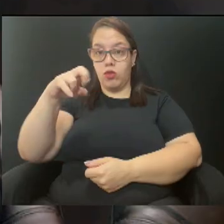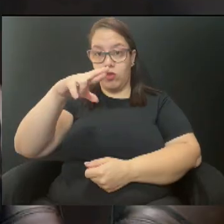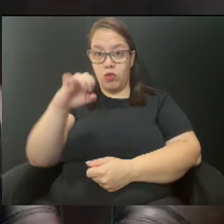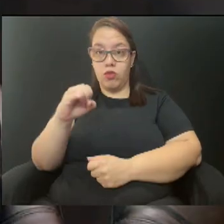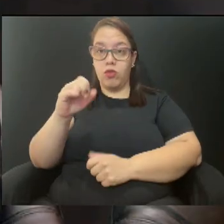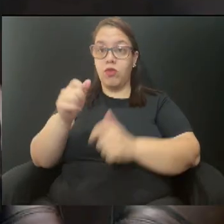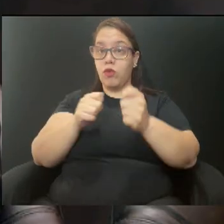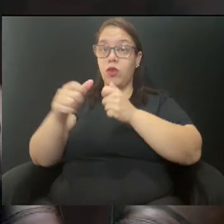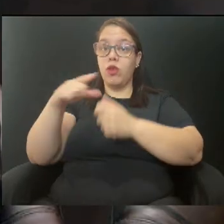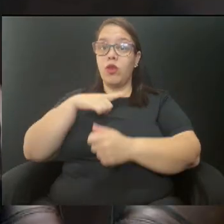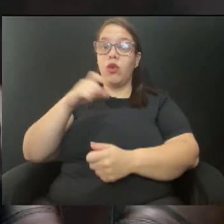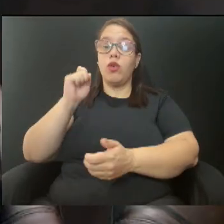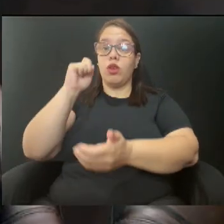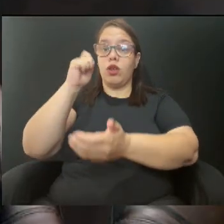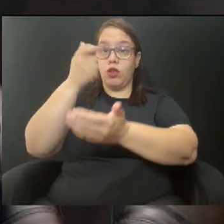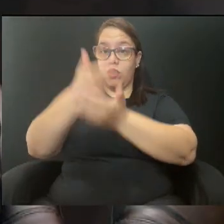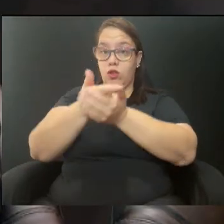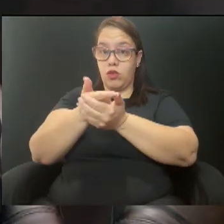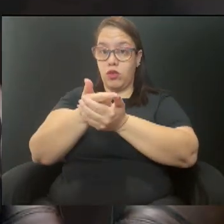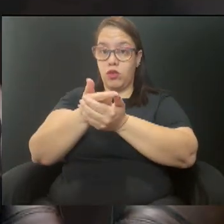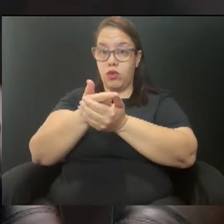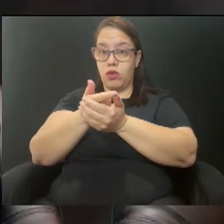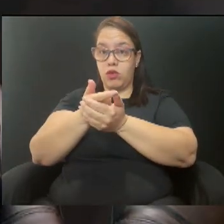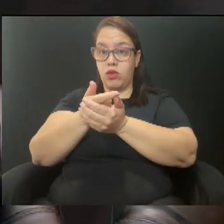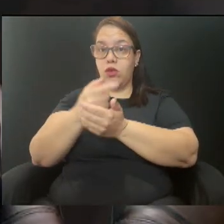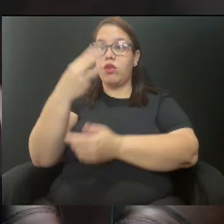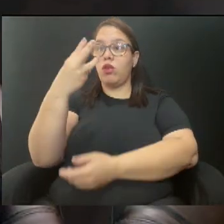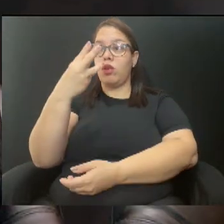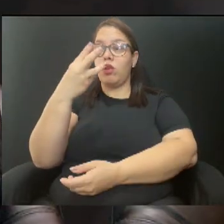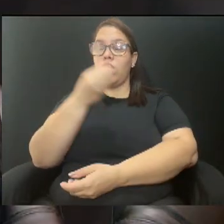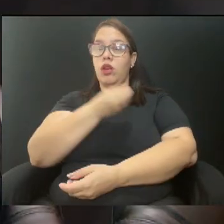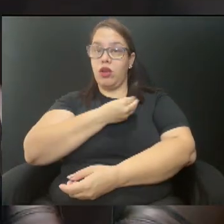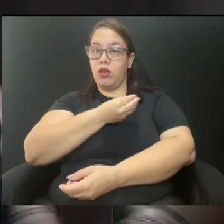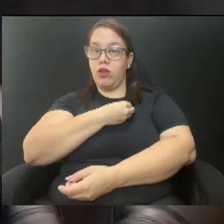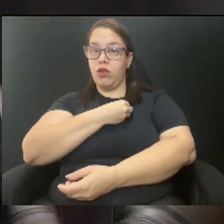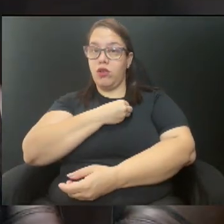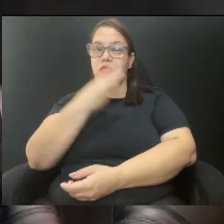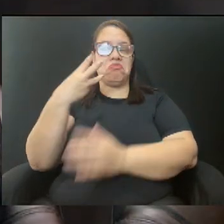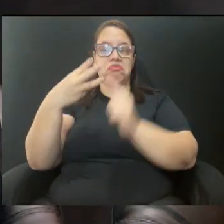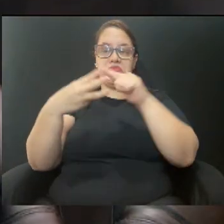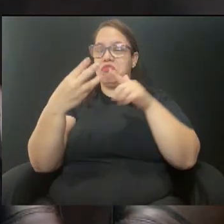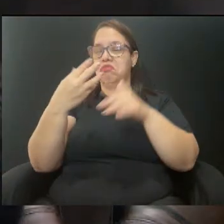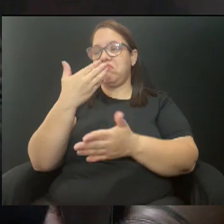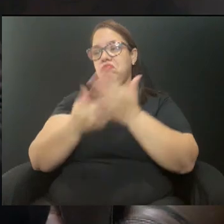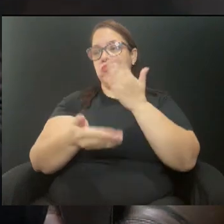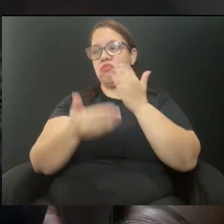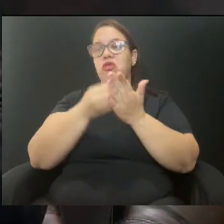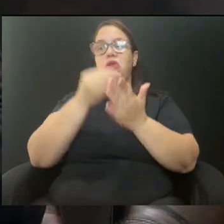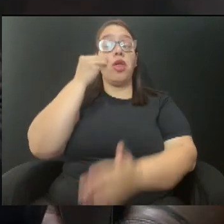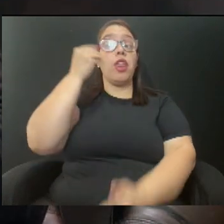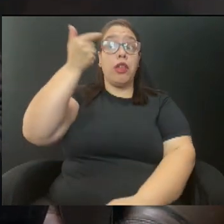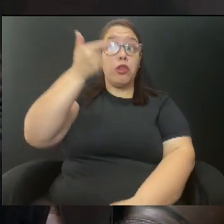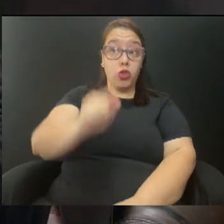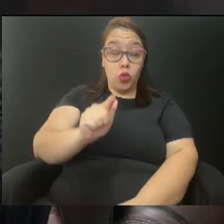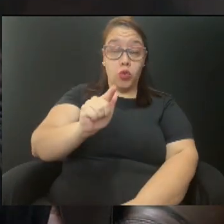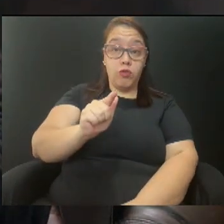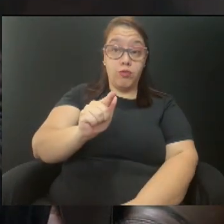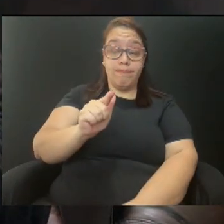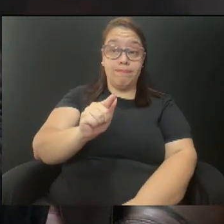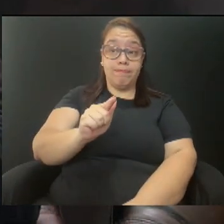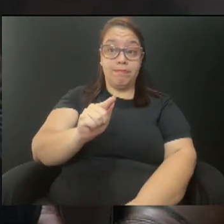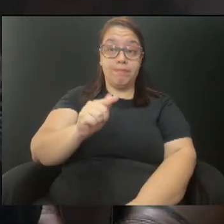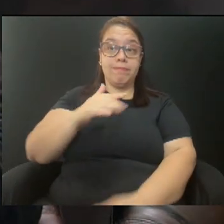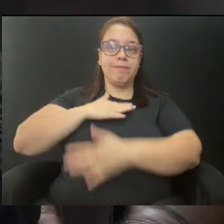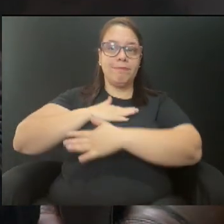pagar, colocava uma ficha e tinha 3 vidas. Eram aquelas 3 vidas, perdia, você tentava de novo. Tinha um prazer nesse